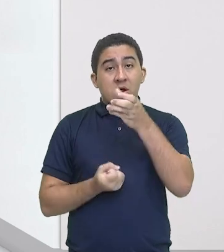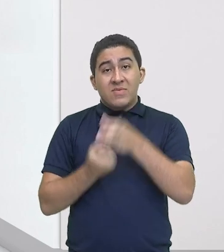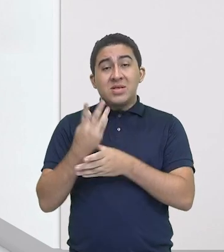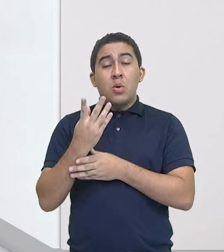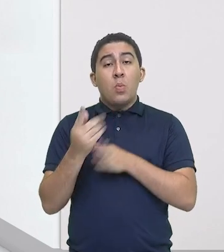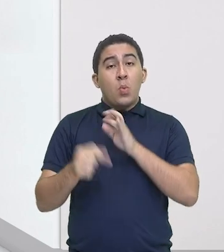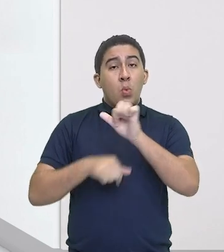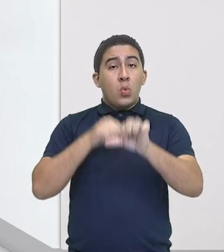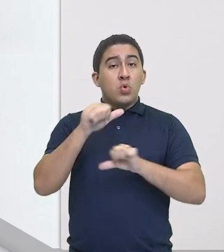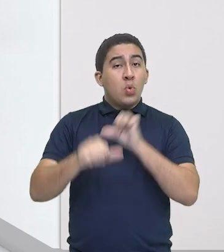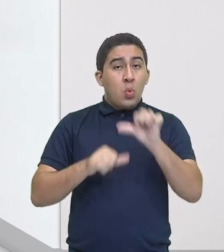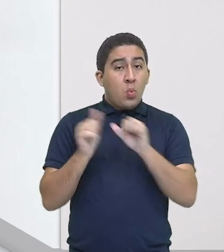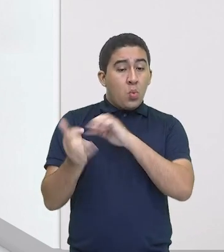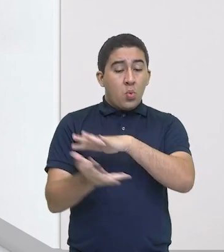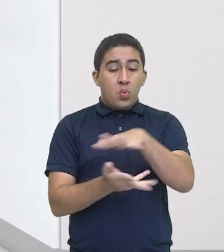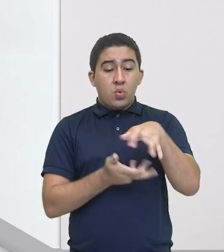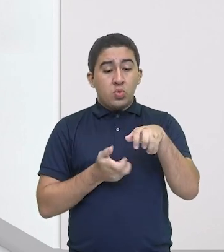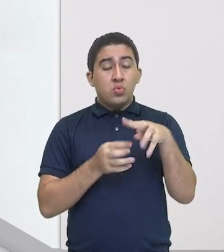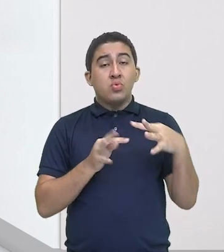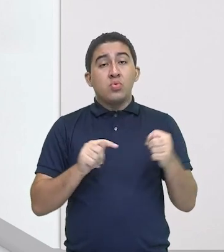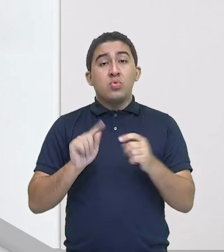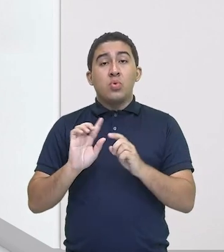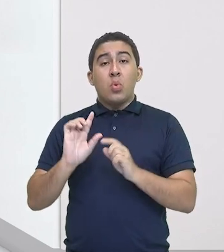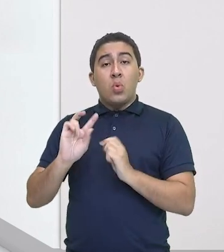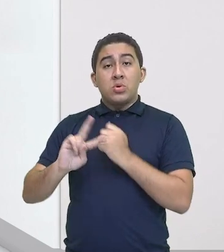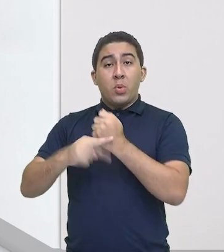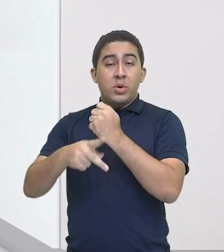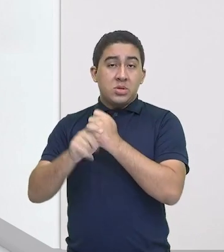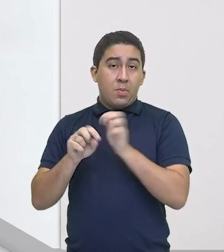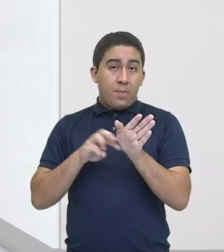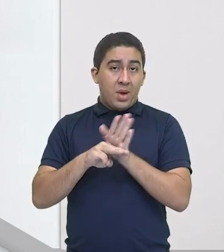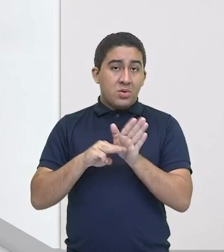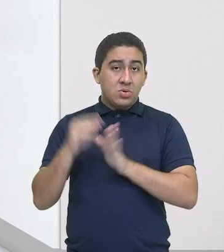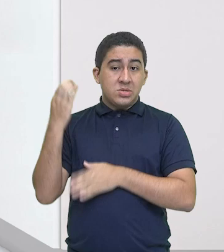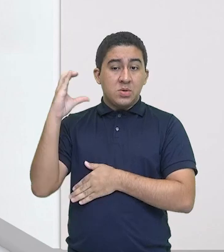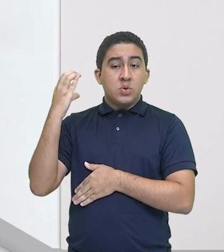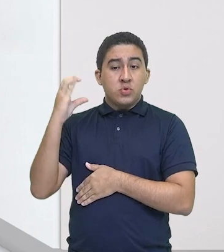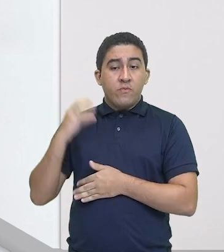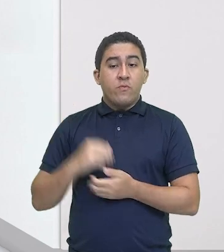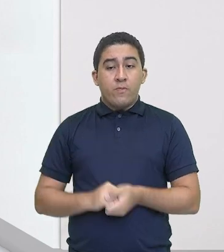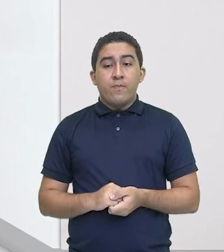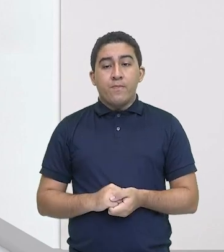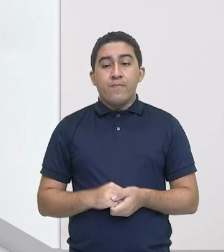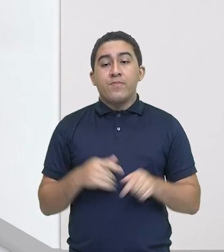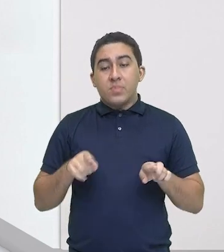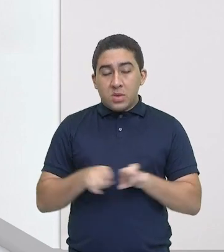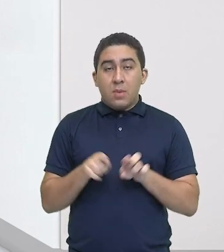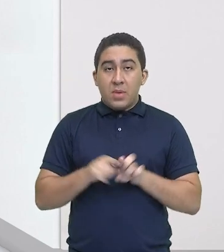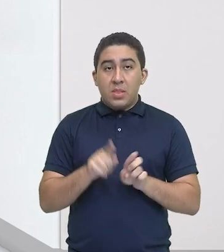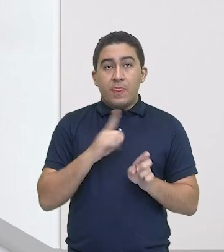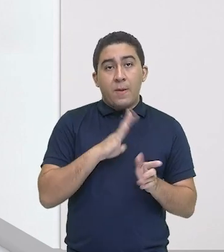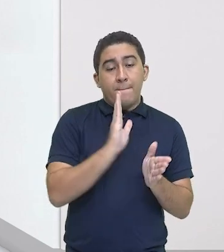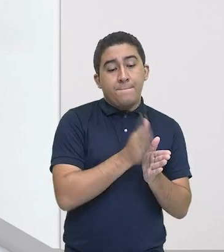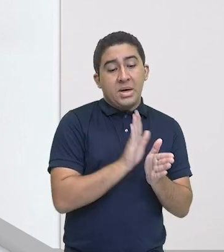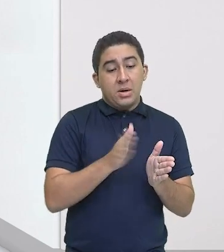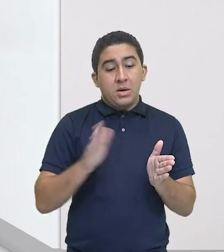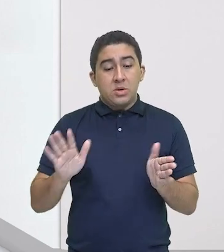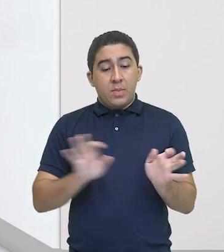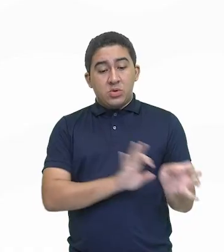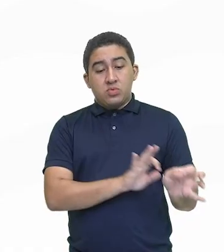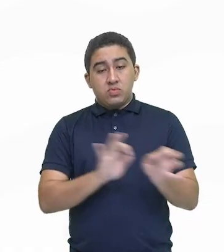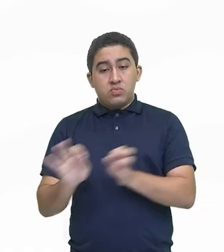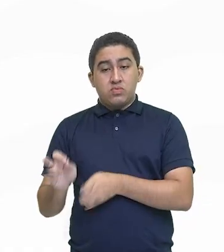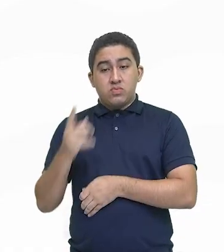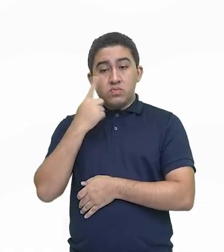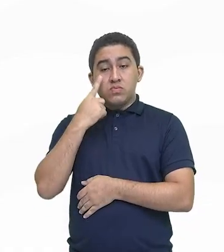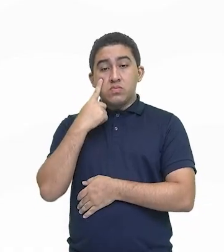o mundo. Tudo veio fruto do método científico. E existe aí um passo a passo, uma linha do tempo. Vejam